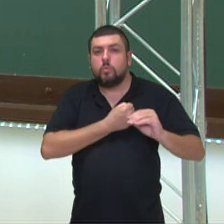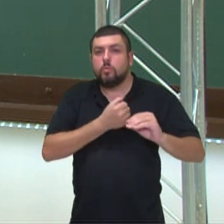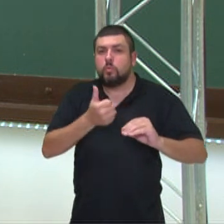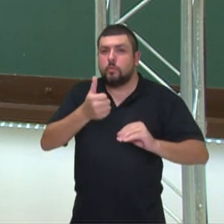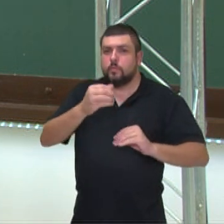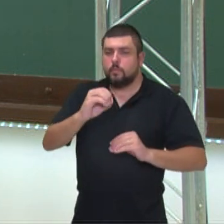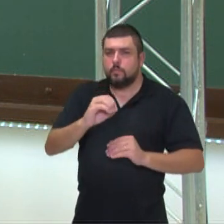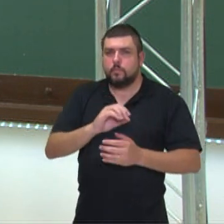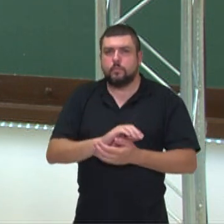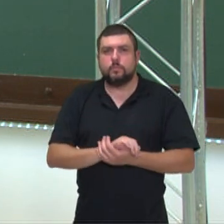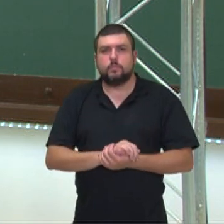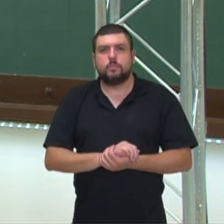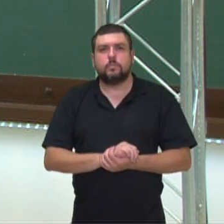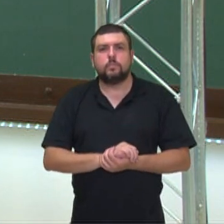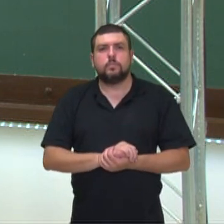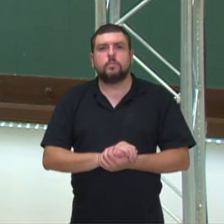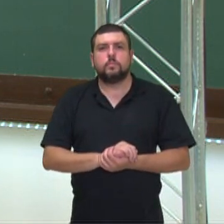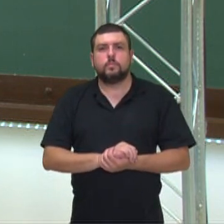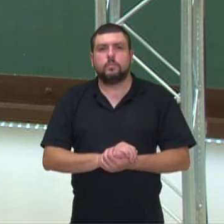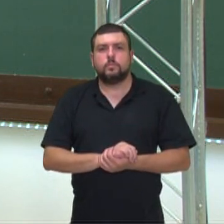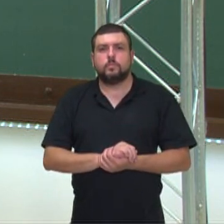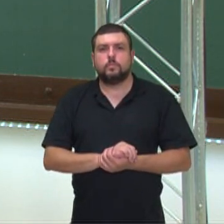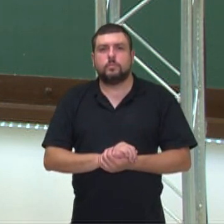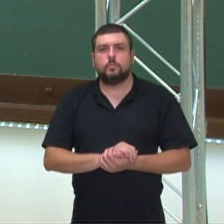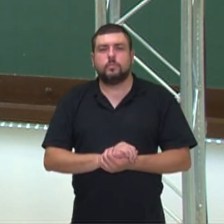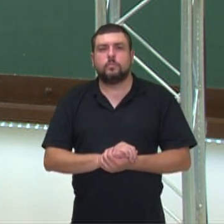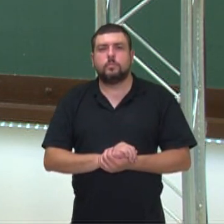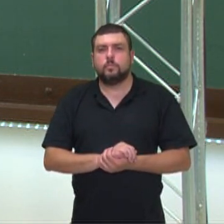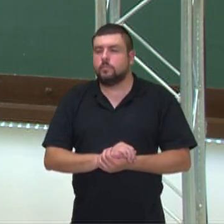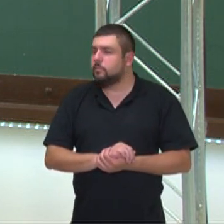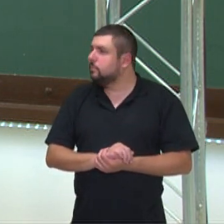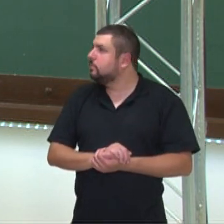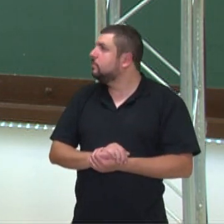o quê? É 2 vezes 100.000.